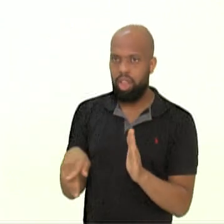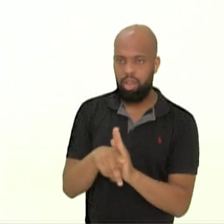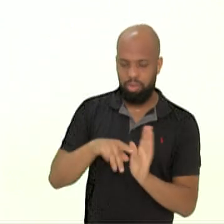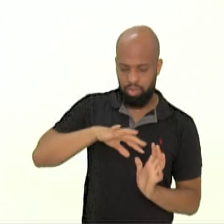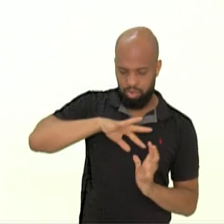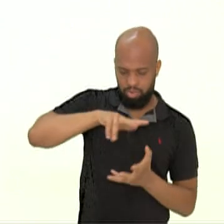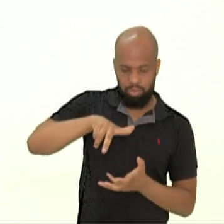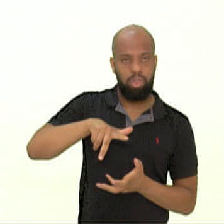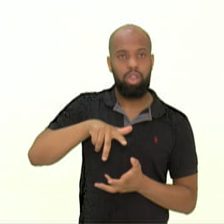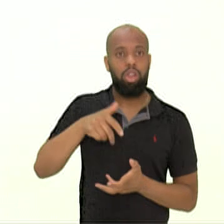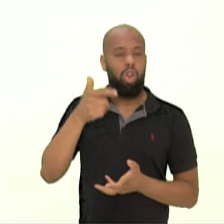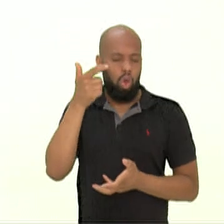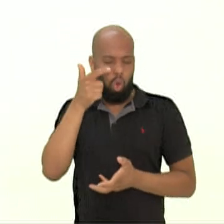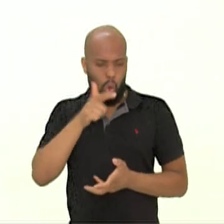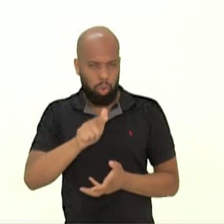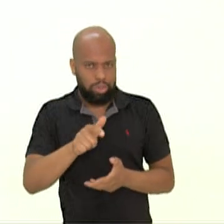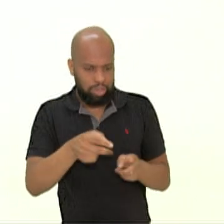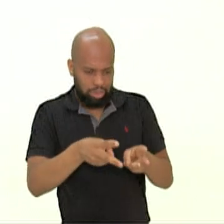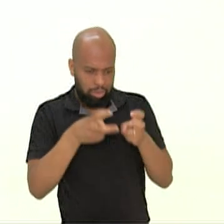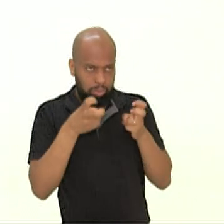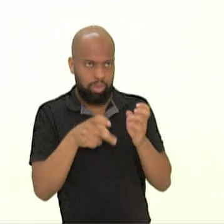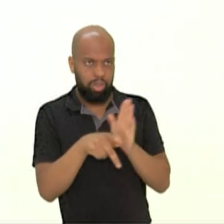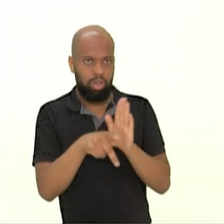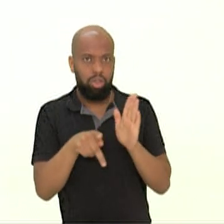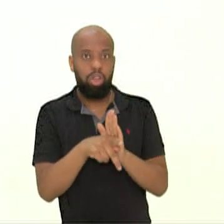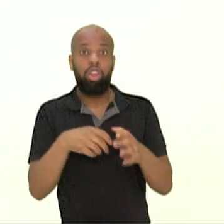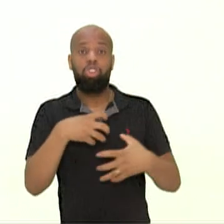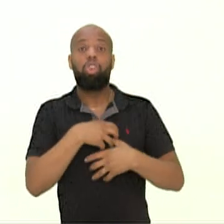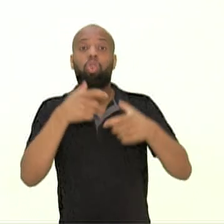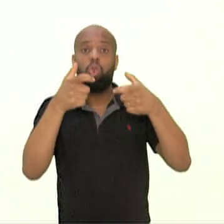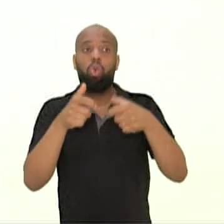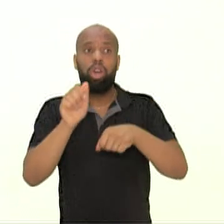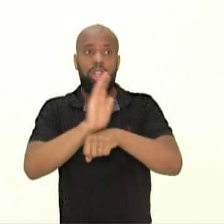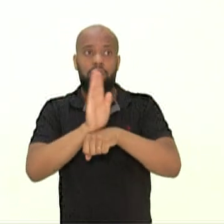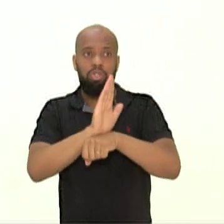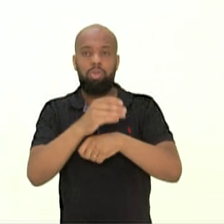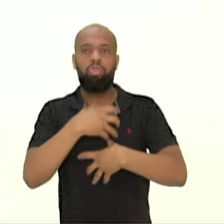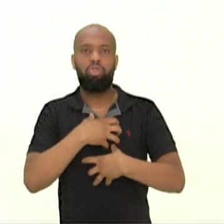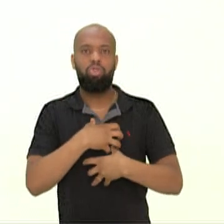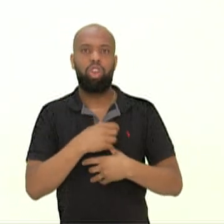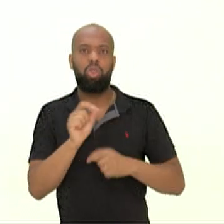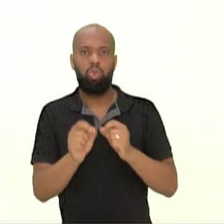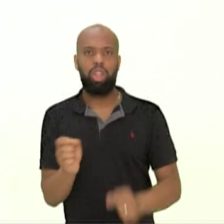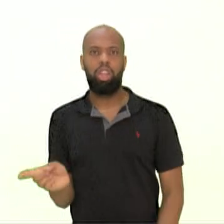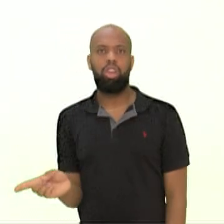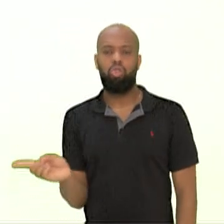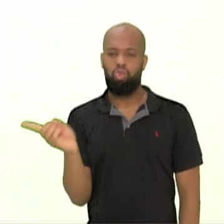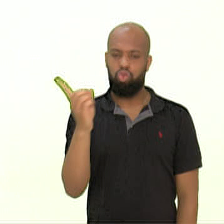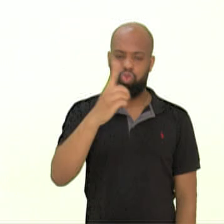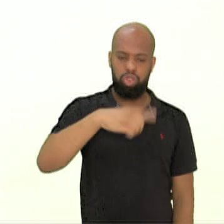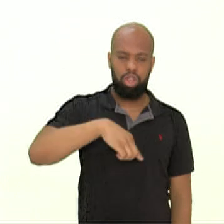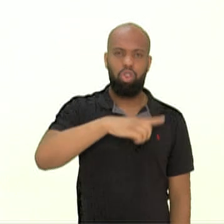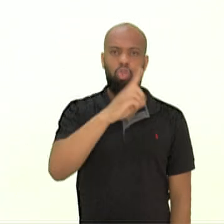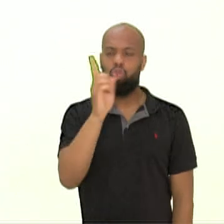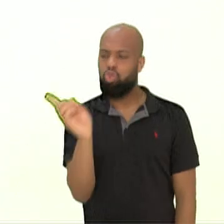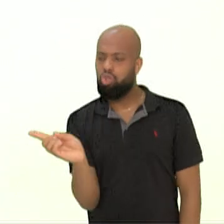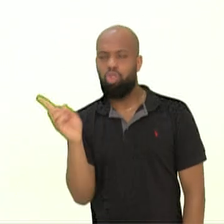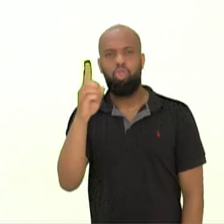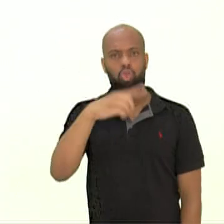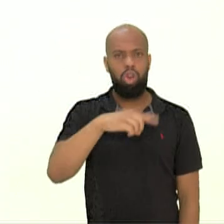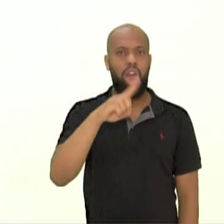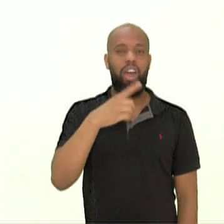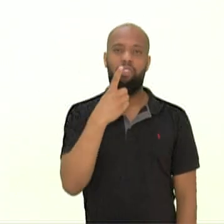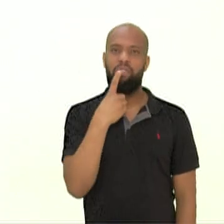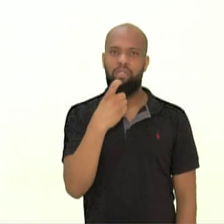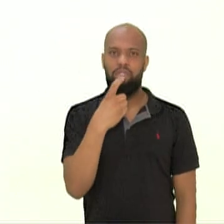a observar isso em filmes, eles aparecem dessa maneira, é esse radar verde, aonde você começa a ter essa